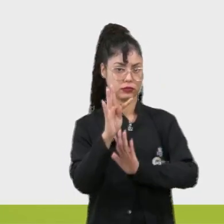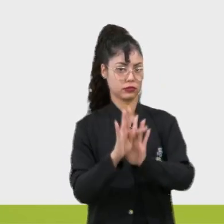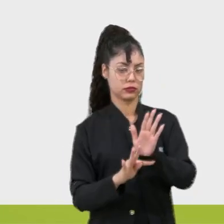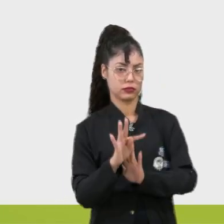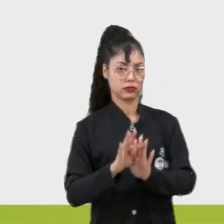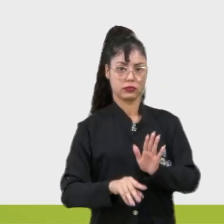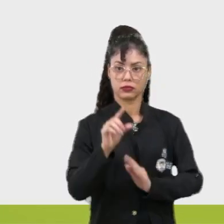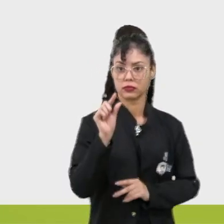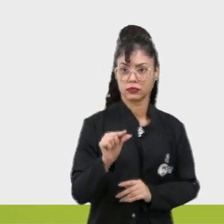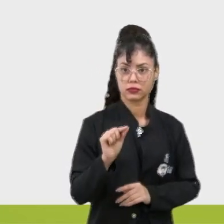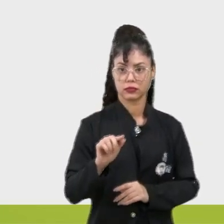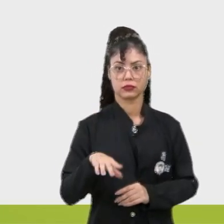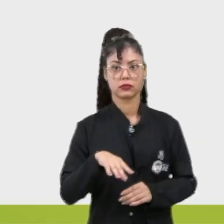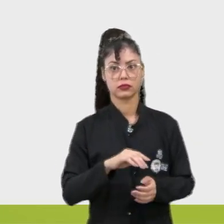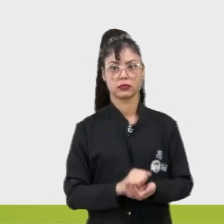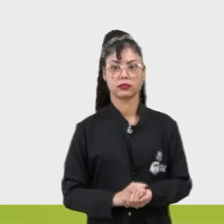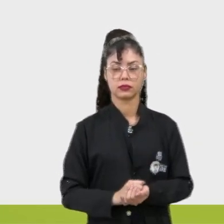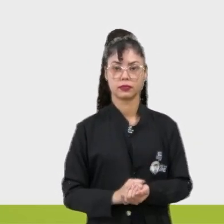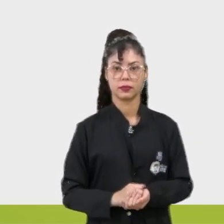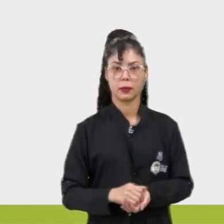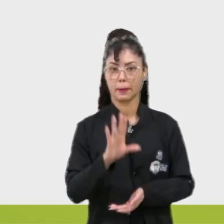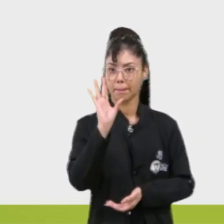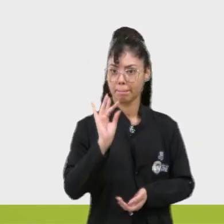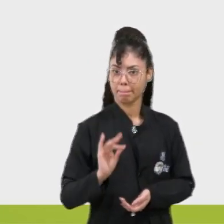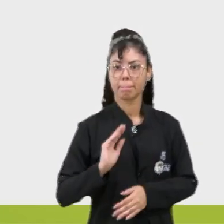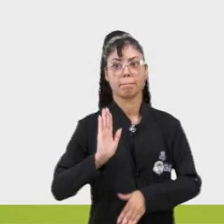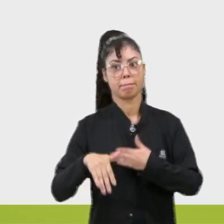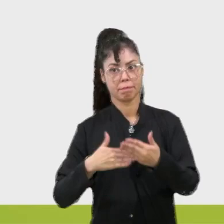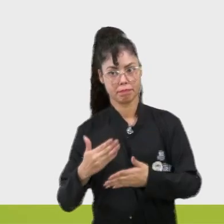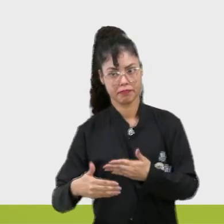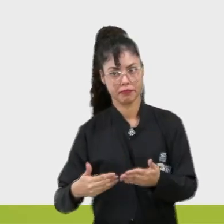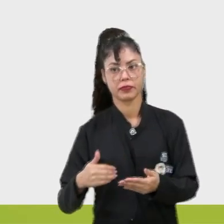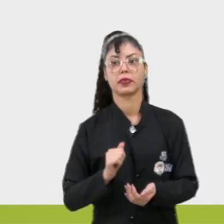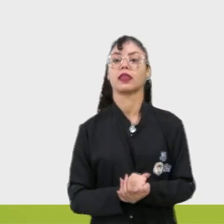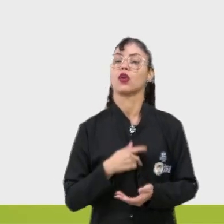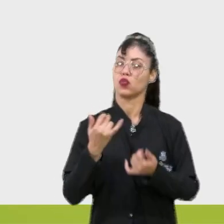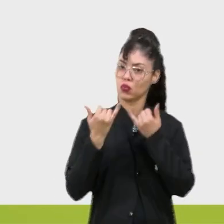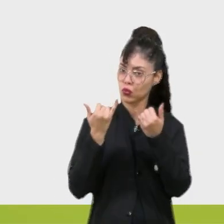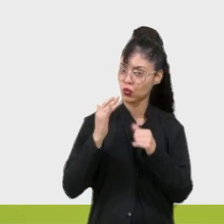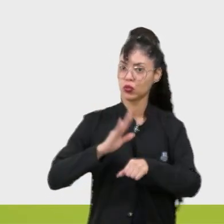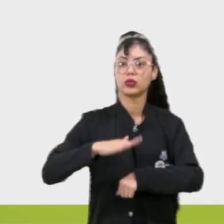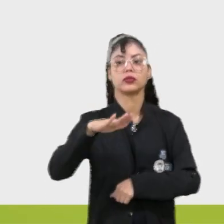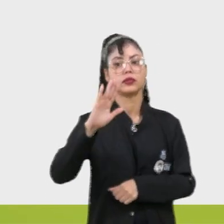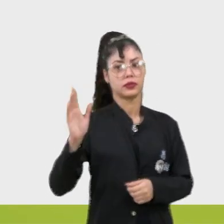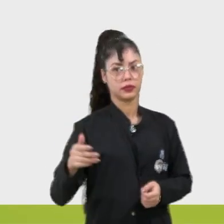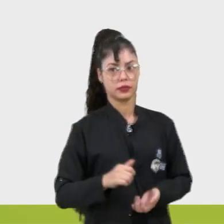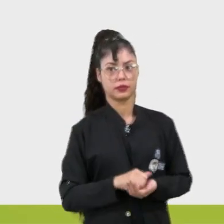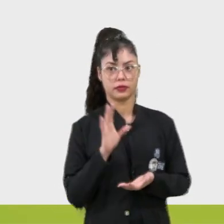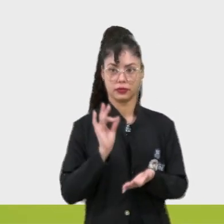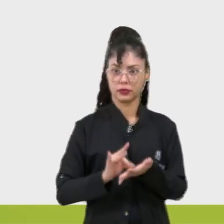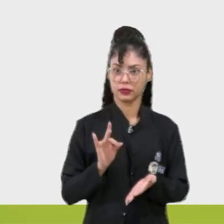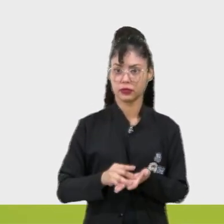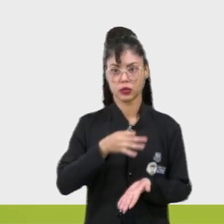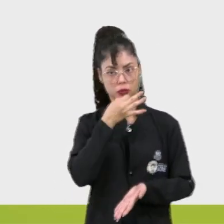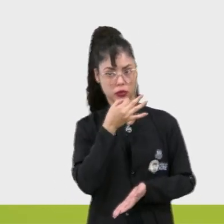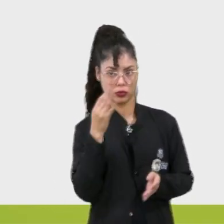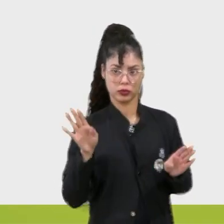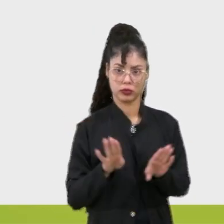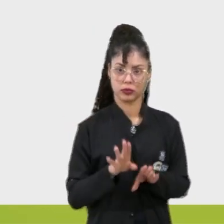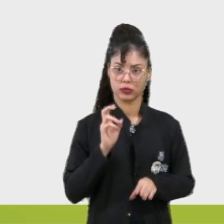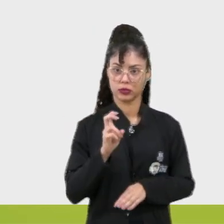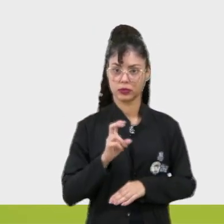com poucas falhas, né? E tem um desenvolvimento com maior parte das informações, fatos e opiniões. E a